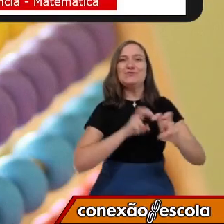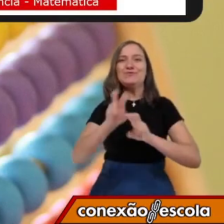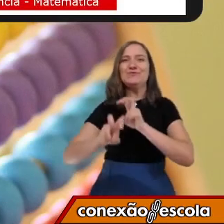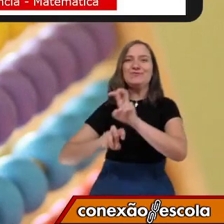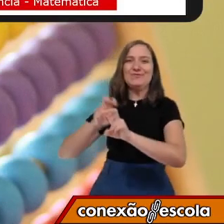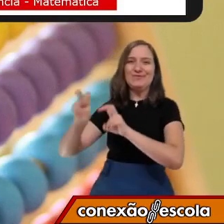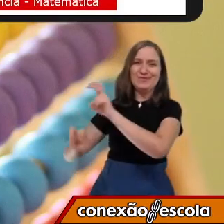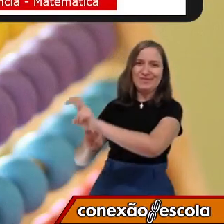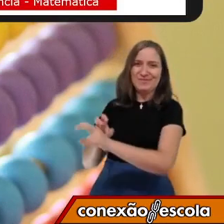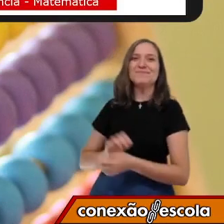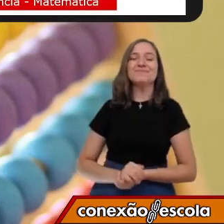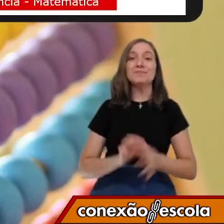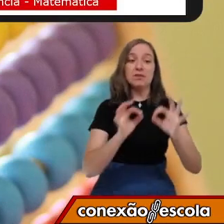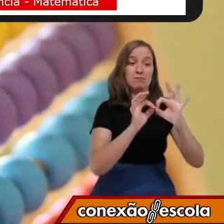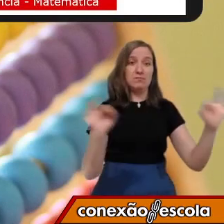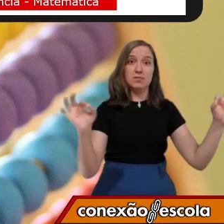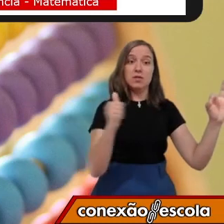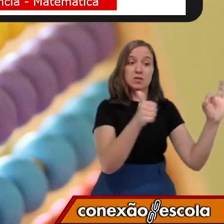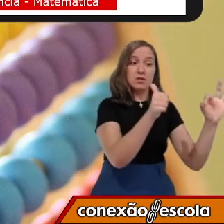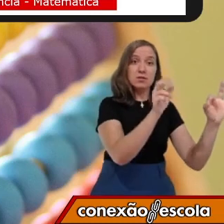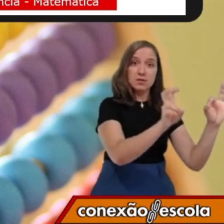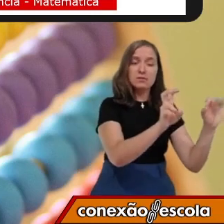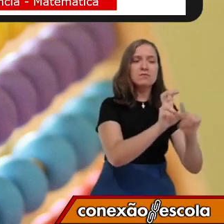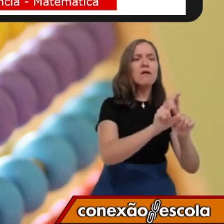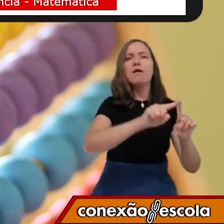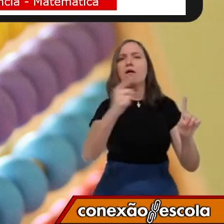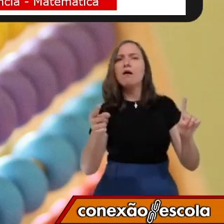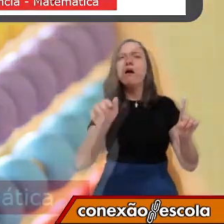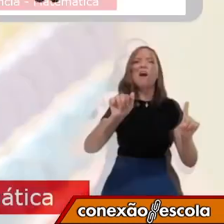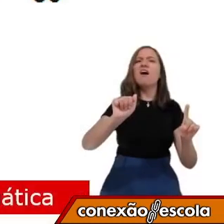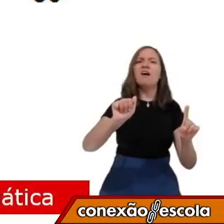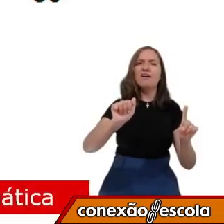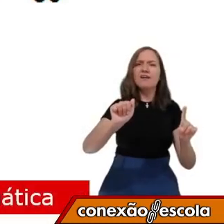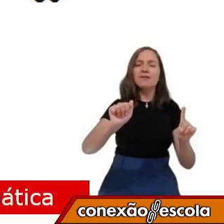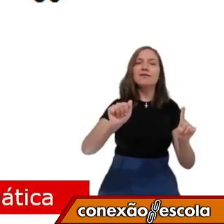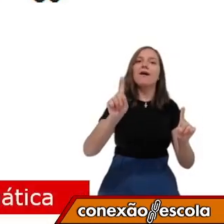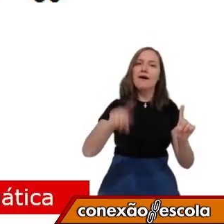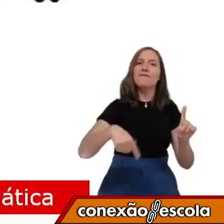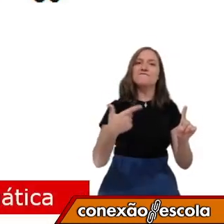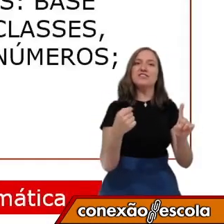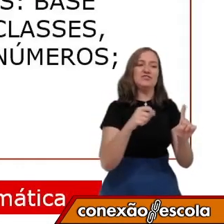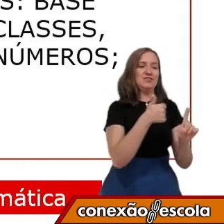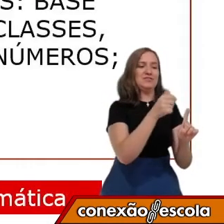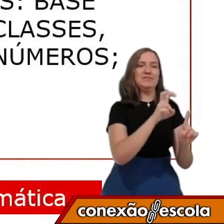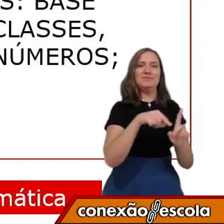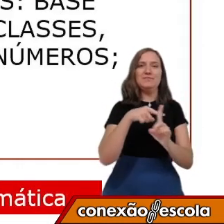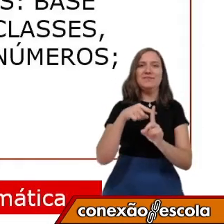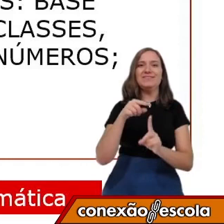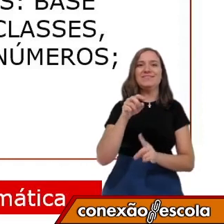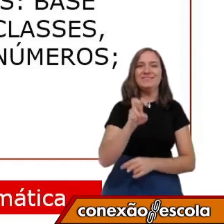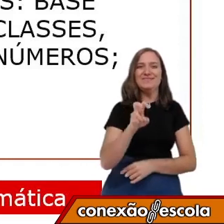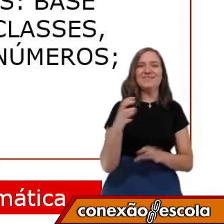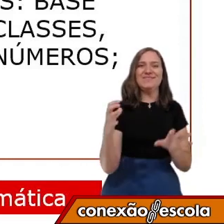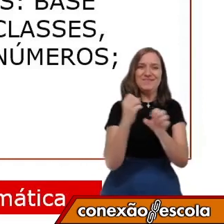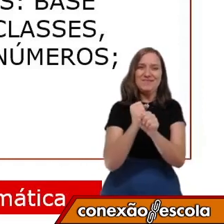5. Então, após o número 15, representando a letra A, nós temos o número 20.